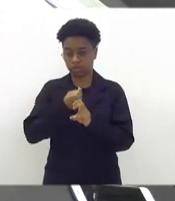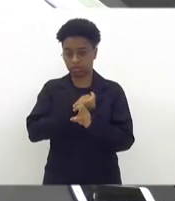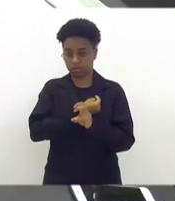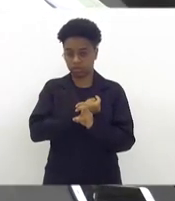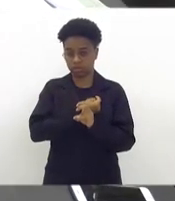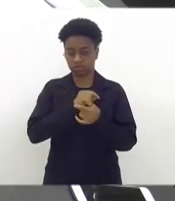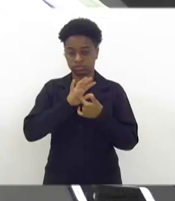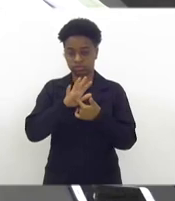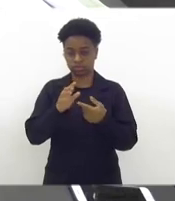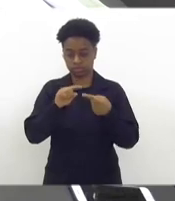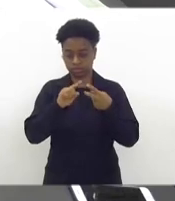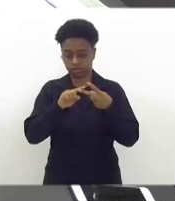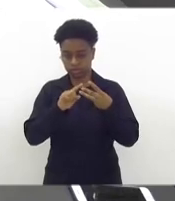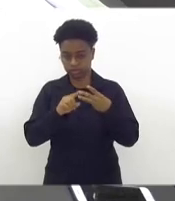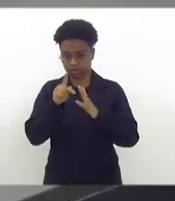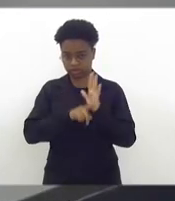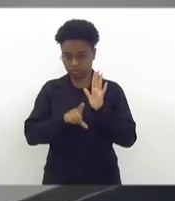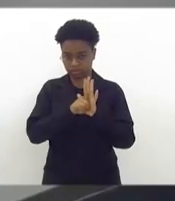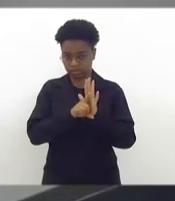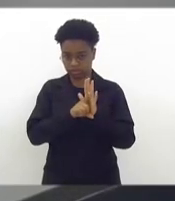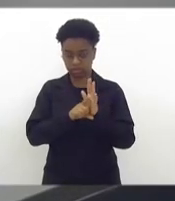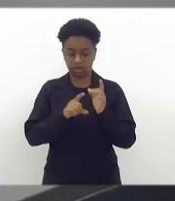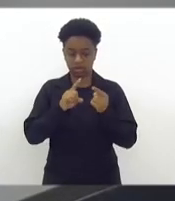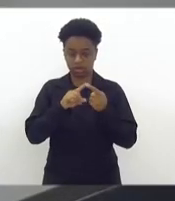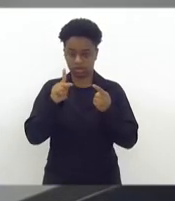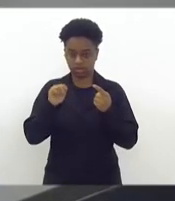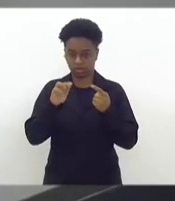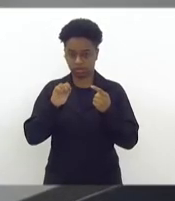três PLs, tanto do deputado Poubel, quanto de Vossa Excelência, quanto do deputado